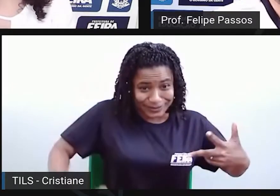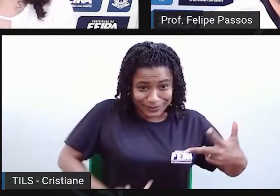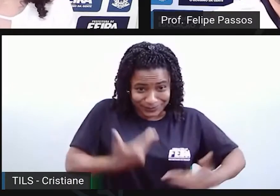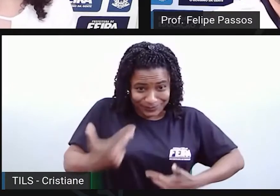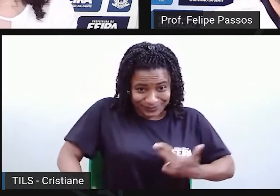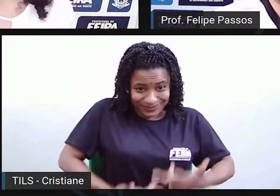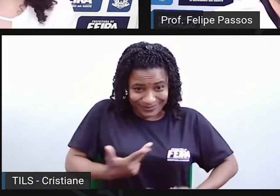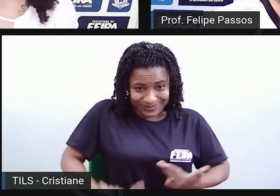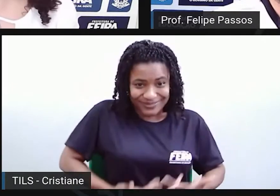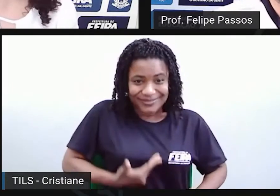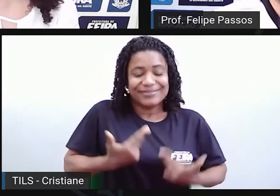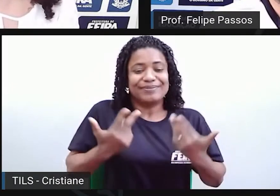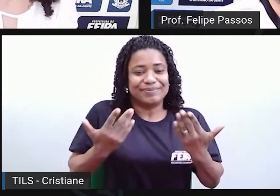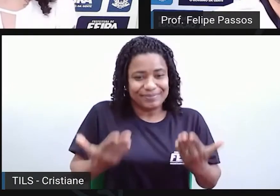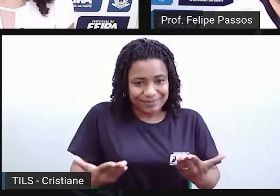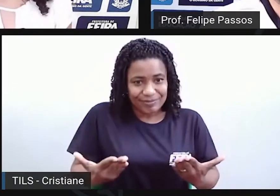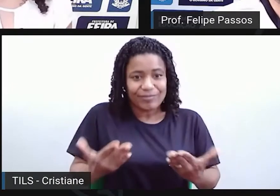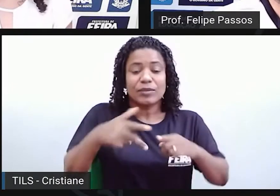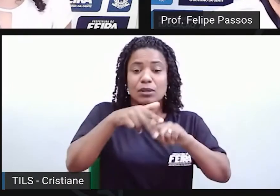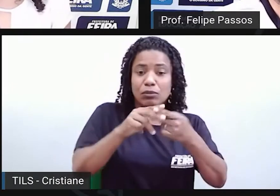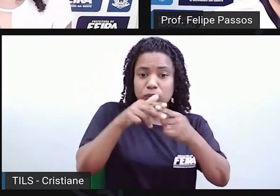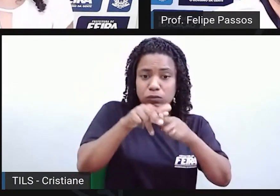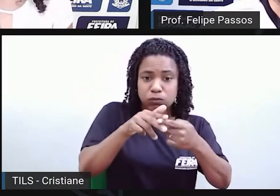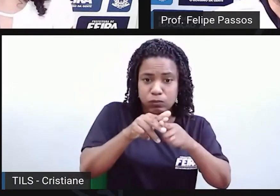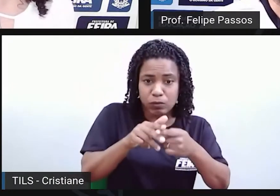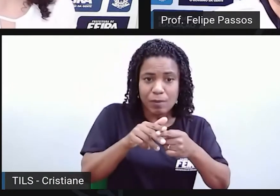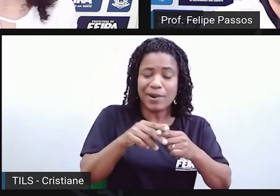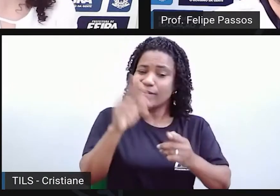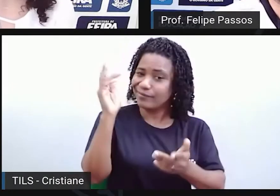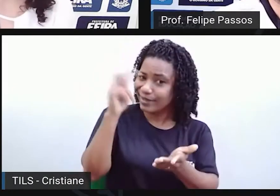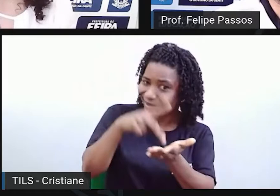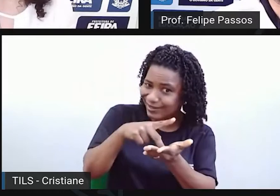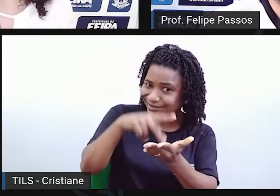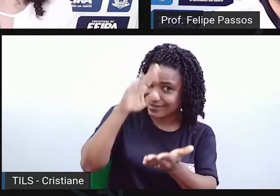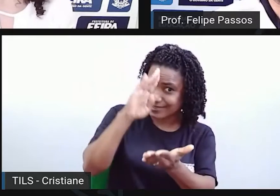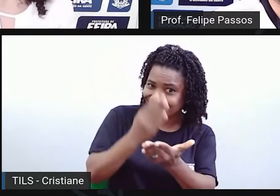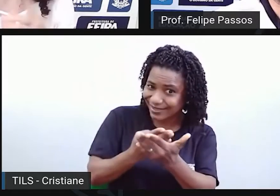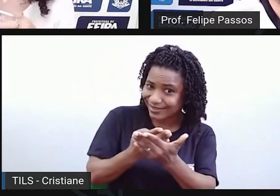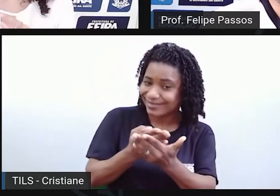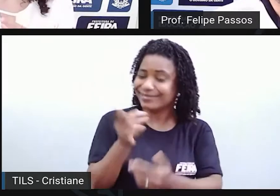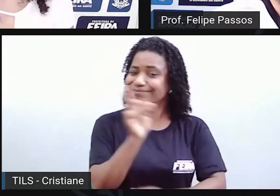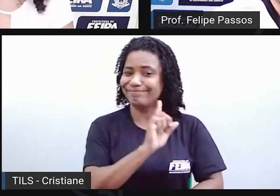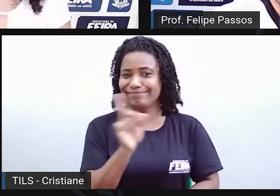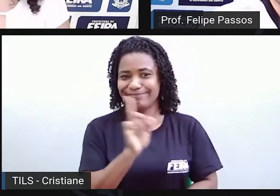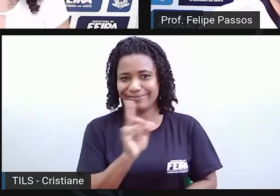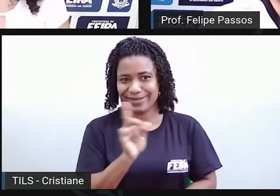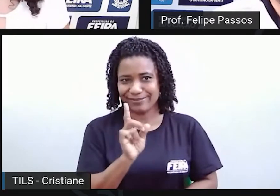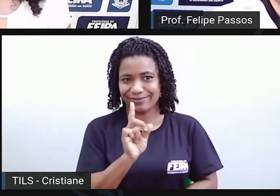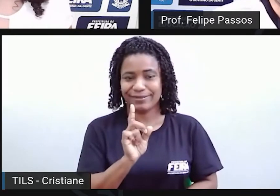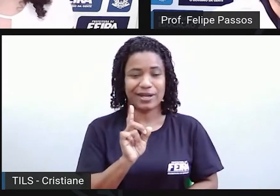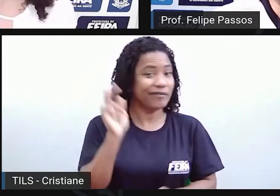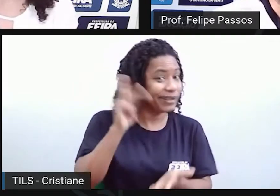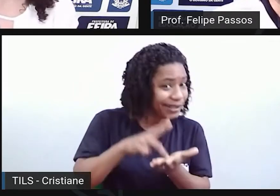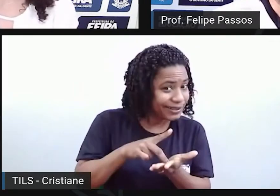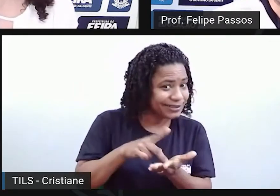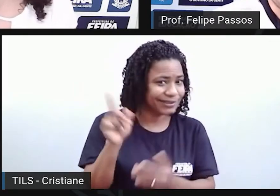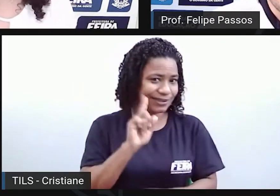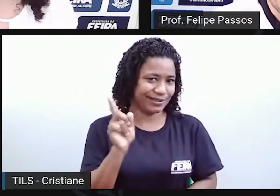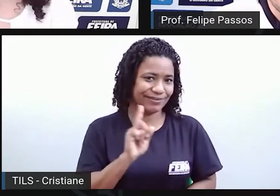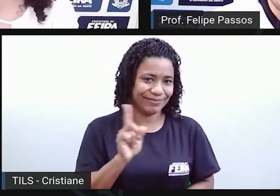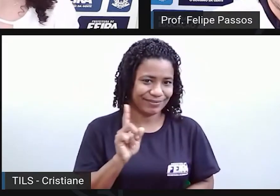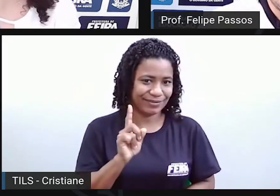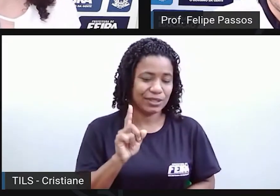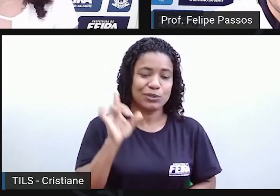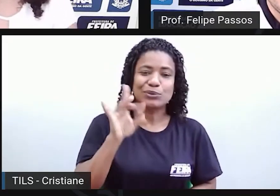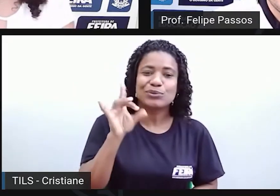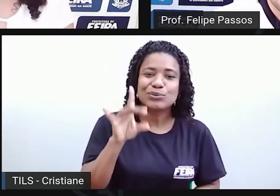vendo e vai consumindo essas imagens e vai acreditando. Mas é sempre bom lembrar que aquilo é virtual, aquilo não é real. São imagens